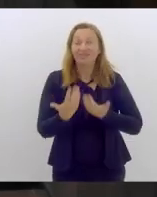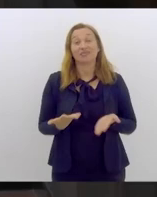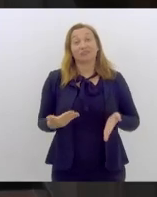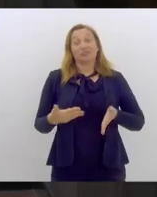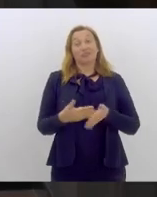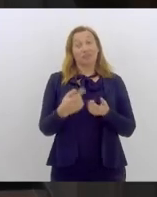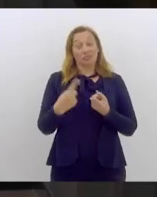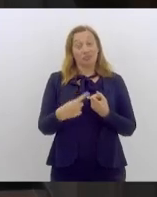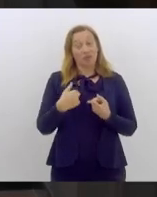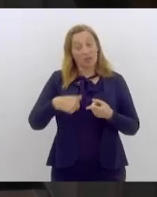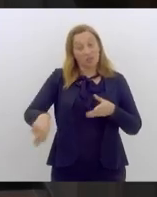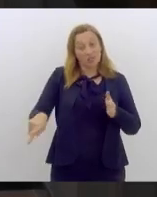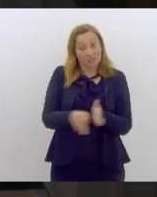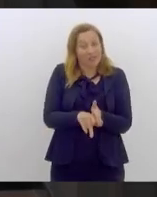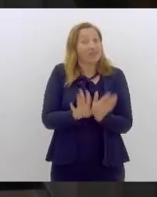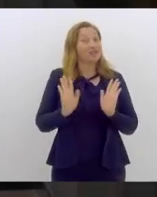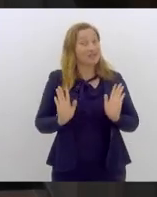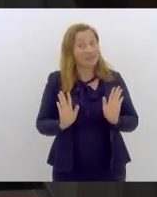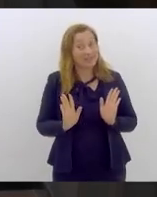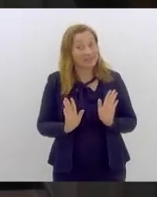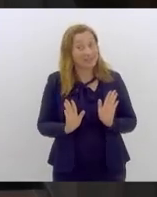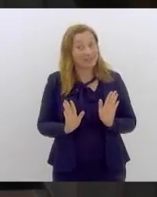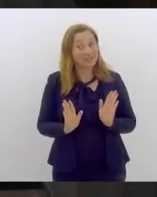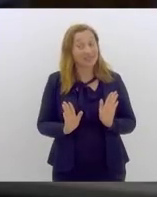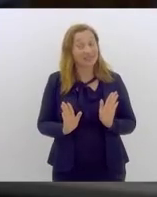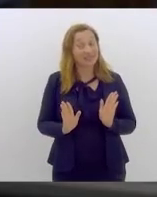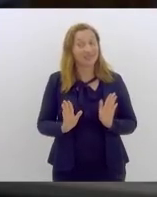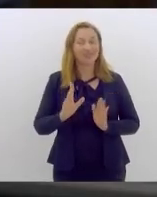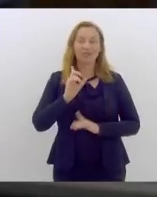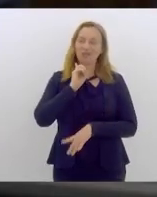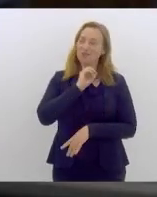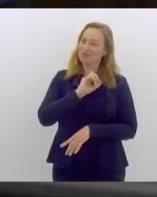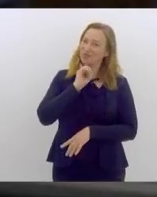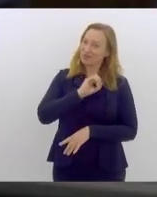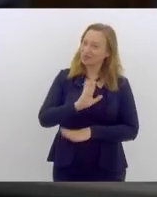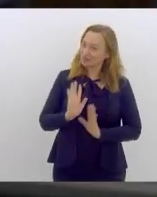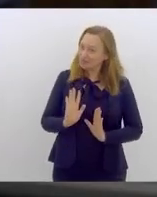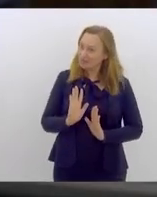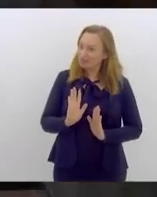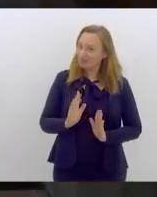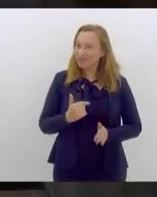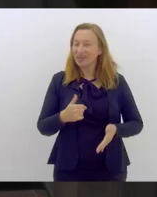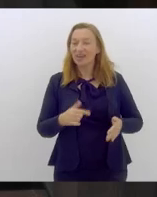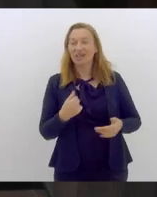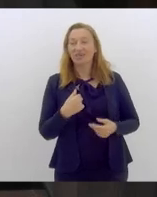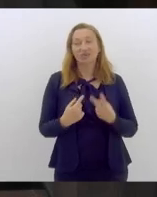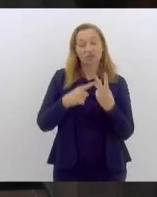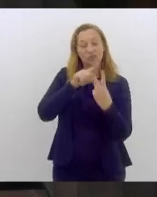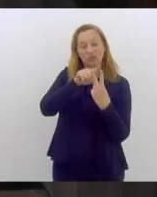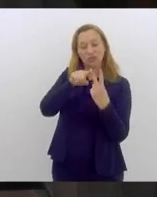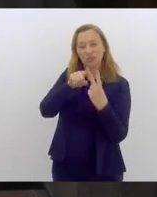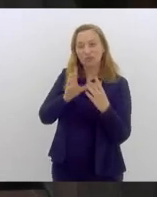porque faço parte desta nação. Aliás, eu faço parte de duas nações, a